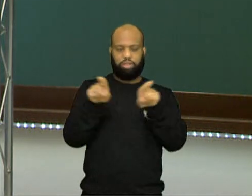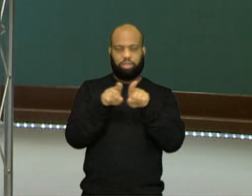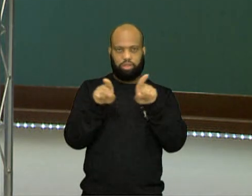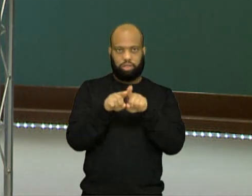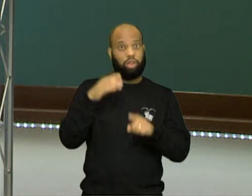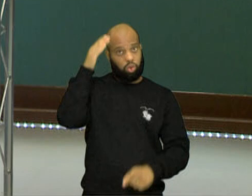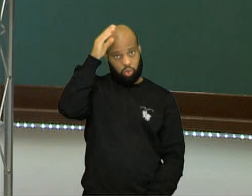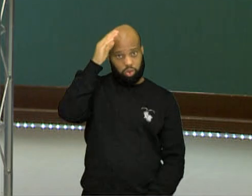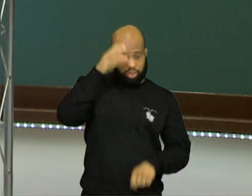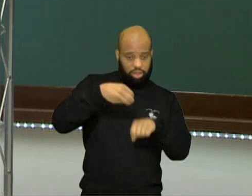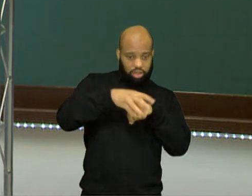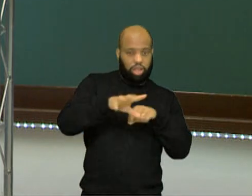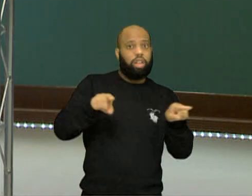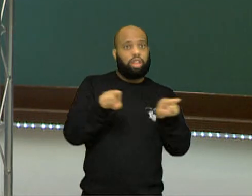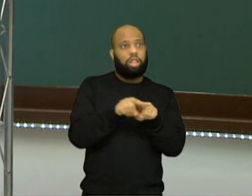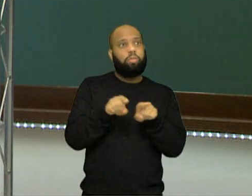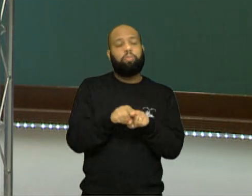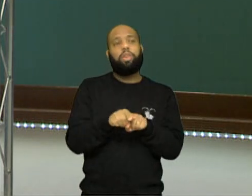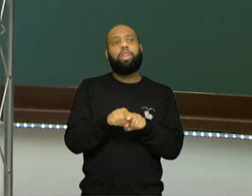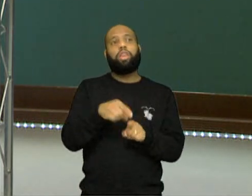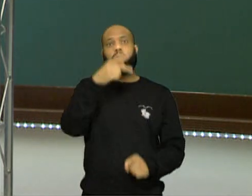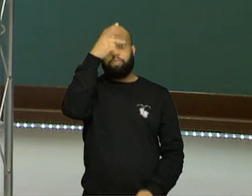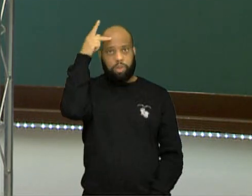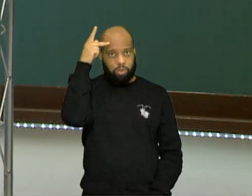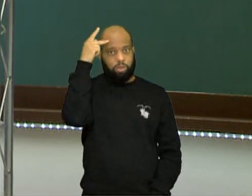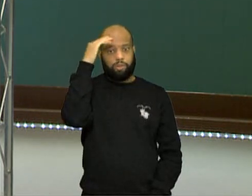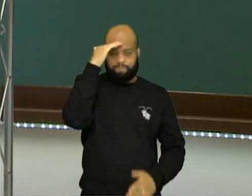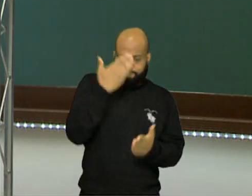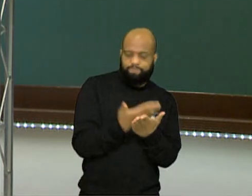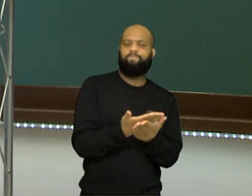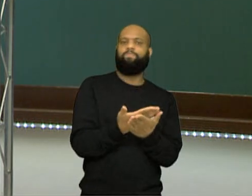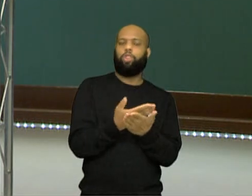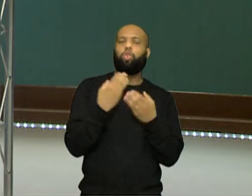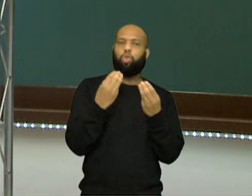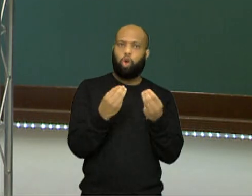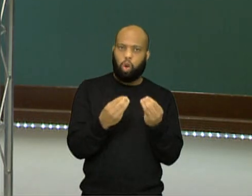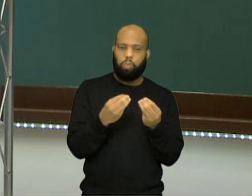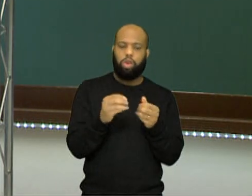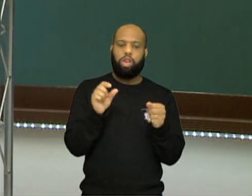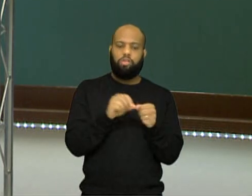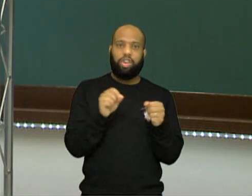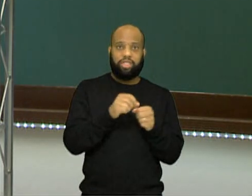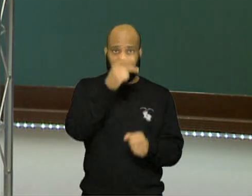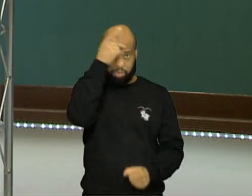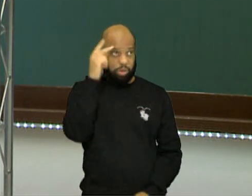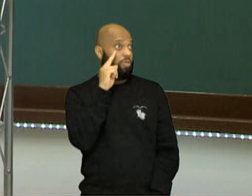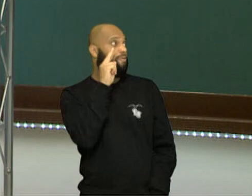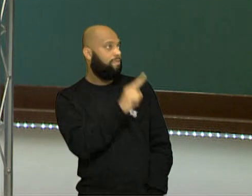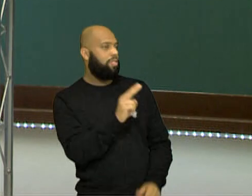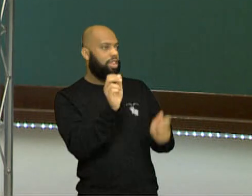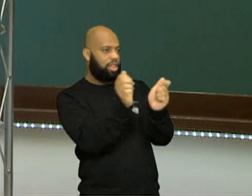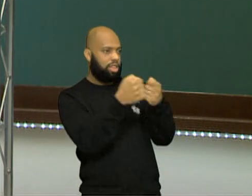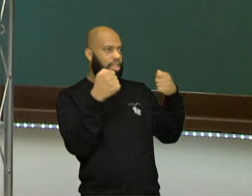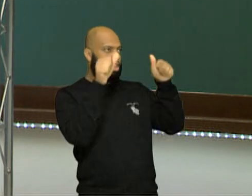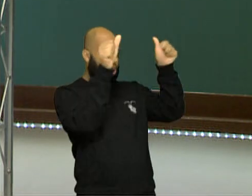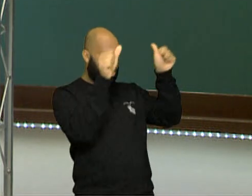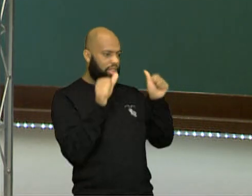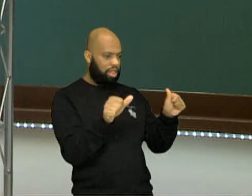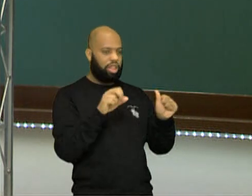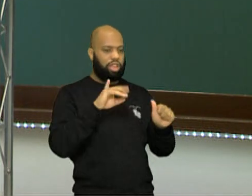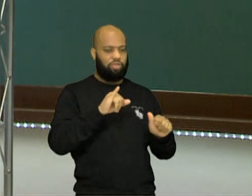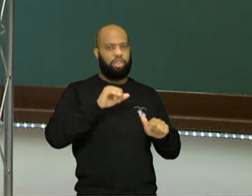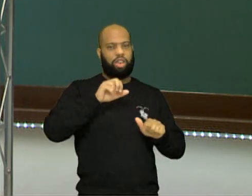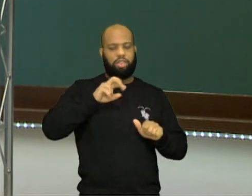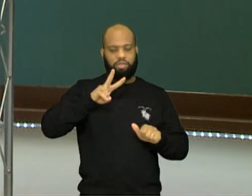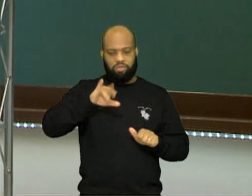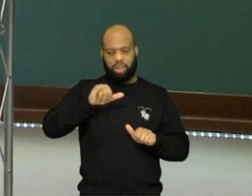tempo, persuadir o leitor. Como que ele vai persuadir? Fazer o leitor observar o cartaz e alterar o